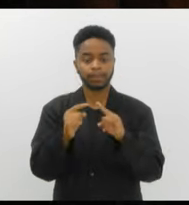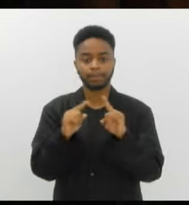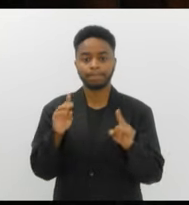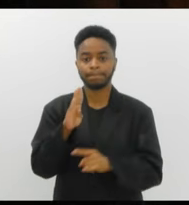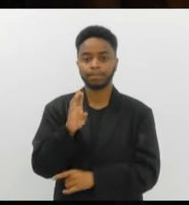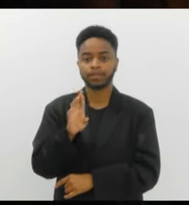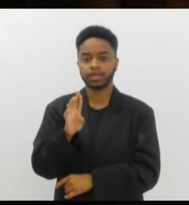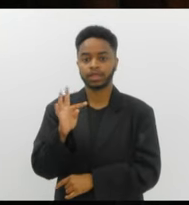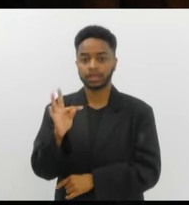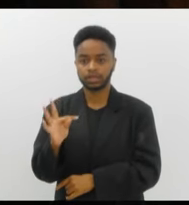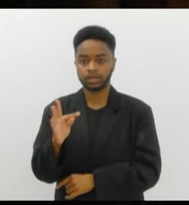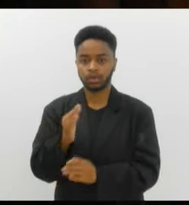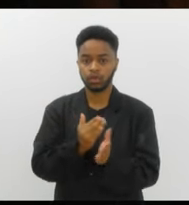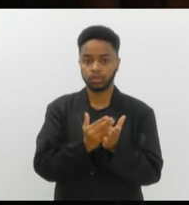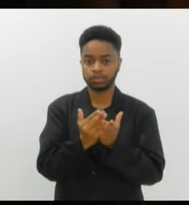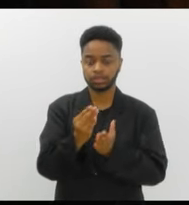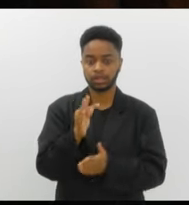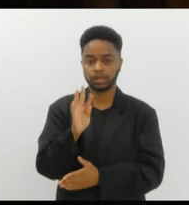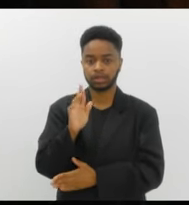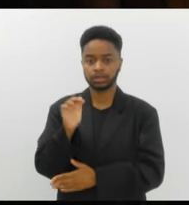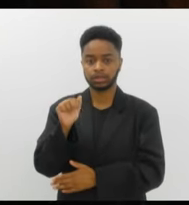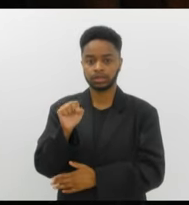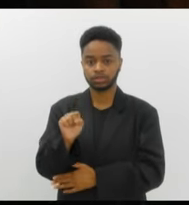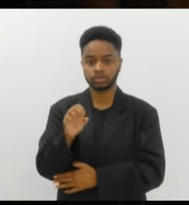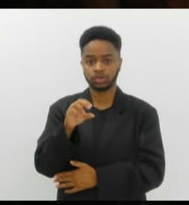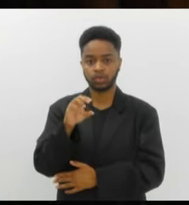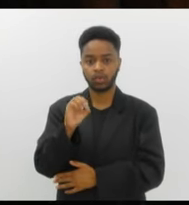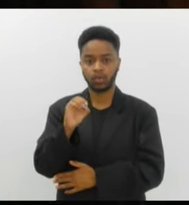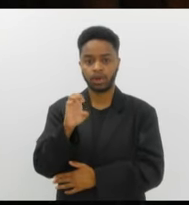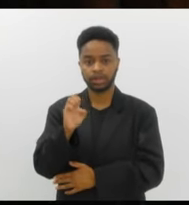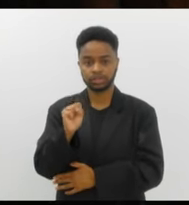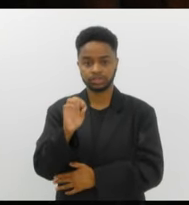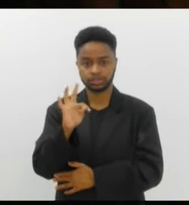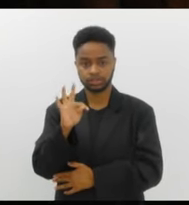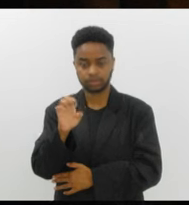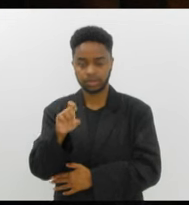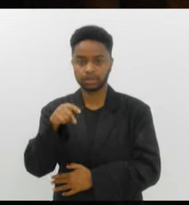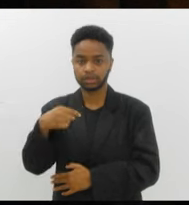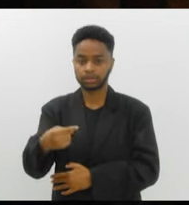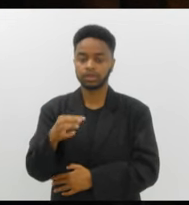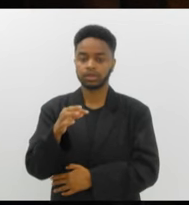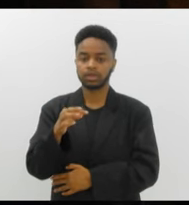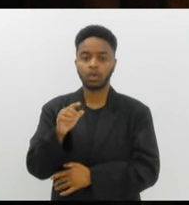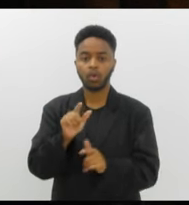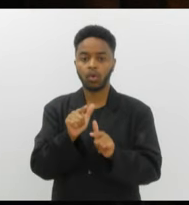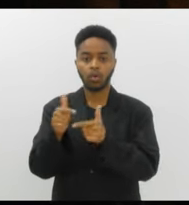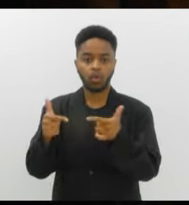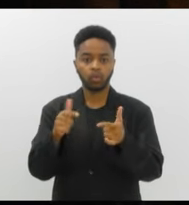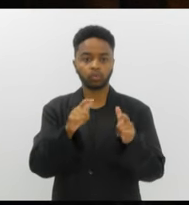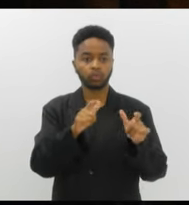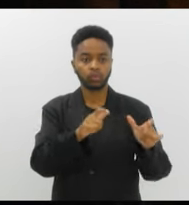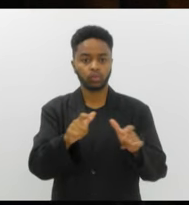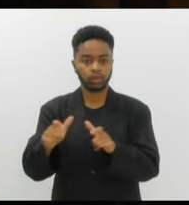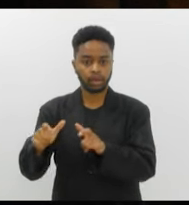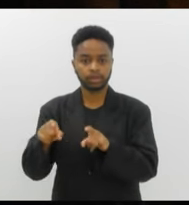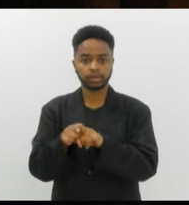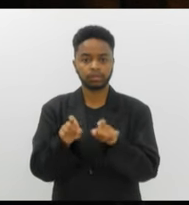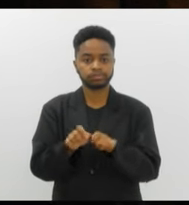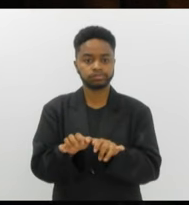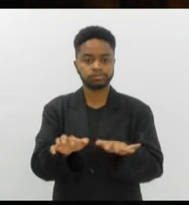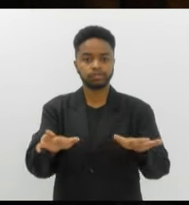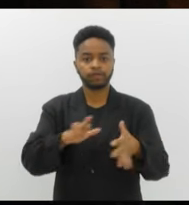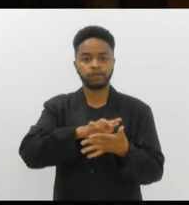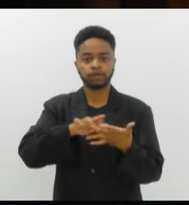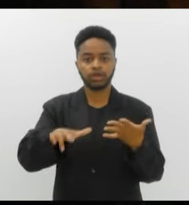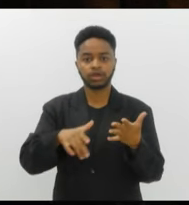que começaram na Transoeste, depois com a Transolímpica, com a Transcarioca, se espalharam por muitos bairros da cidade do